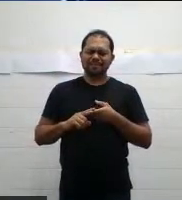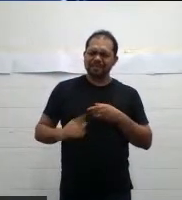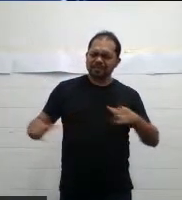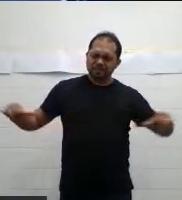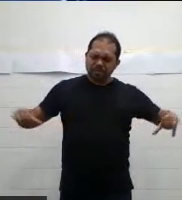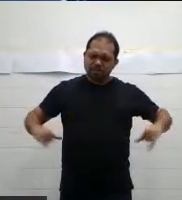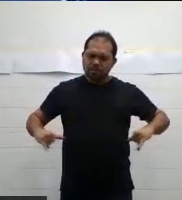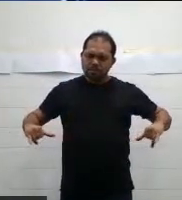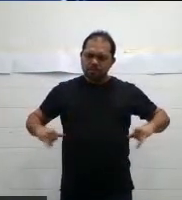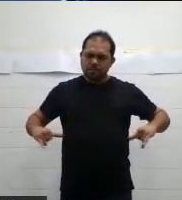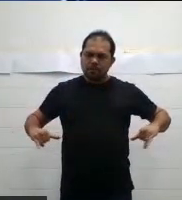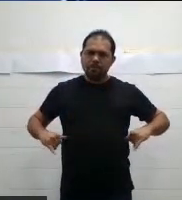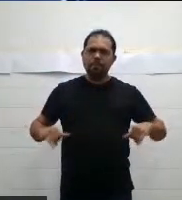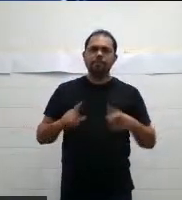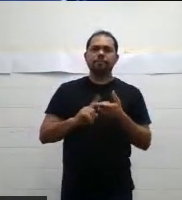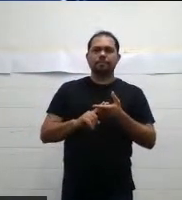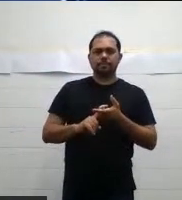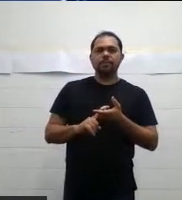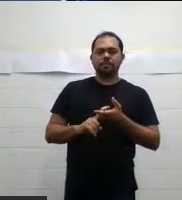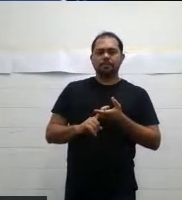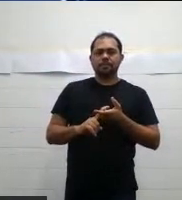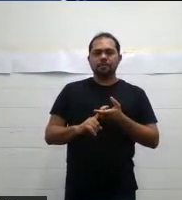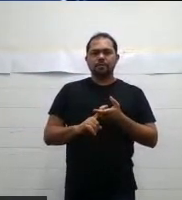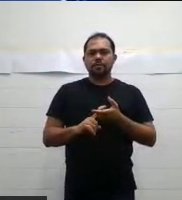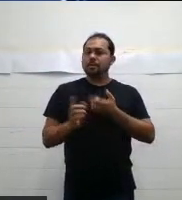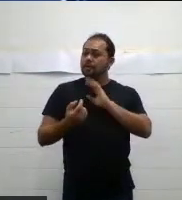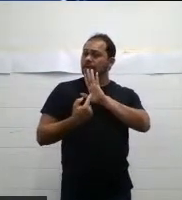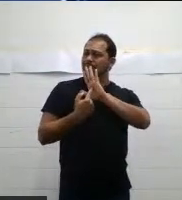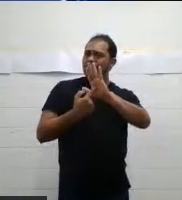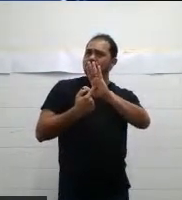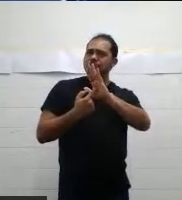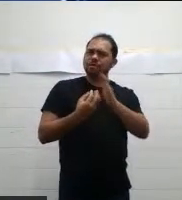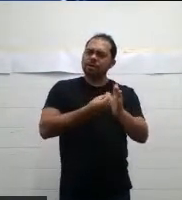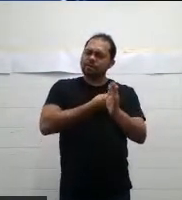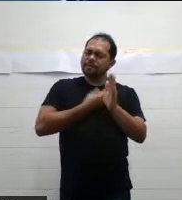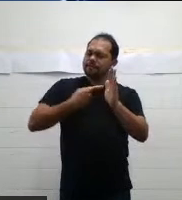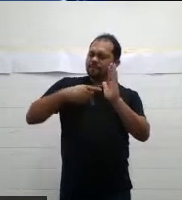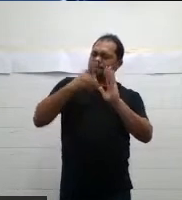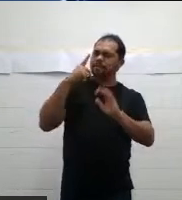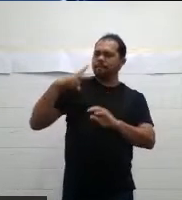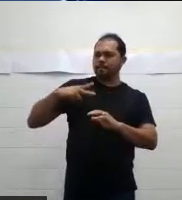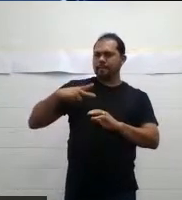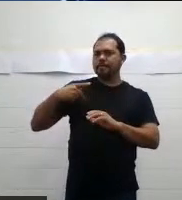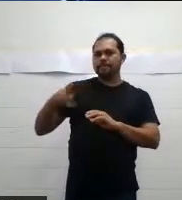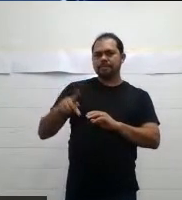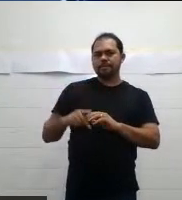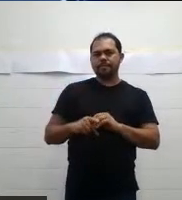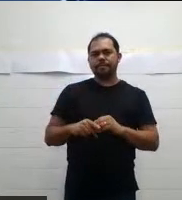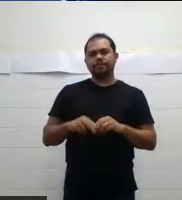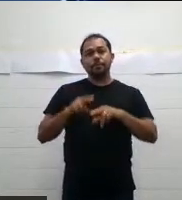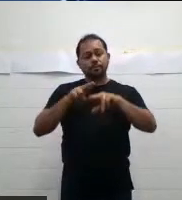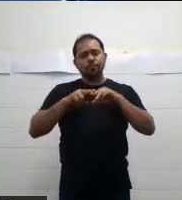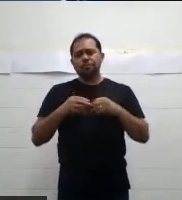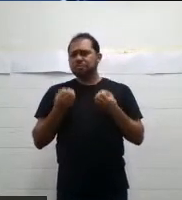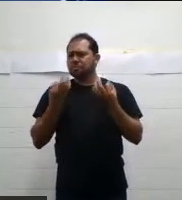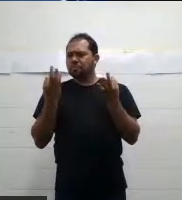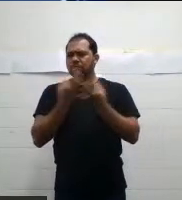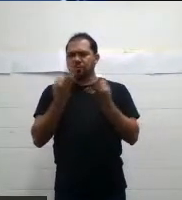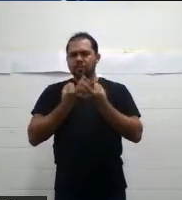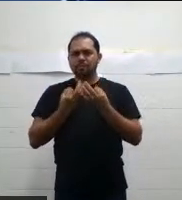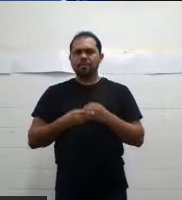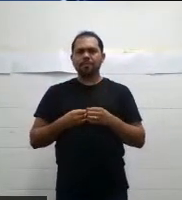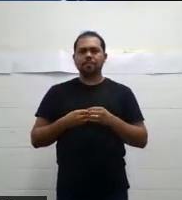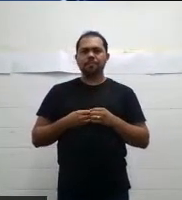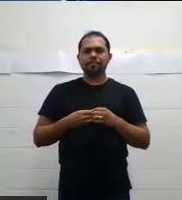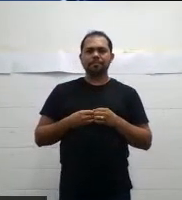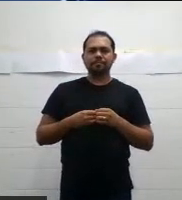sofrimento que ela tinha em vida, né? Ela se retratava a si mesma, então isso é maravilhoso. É uma artista que não